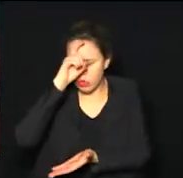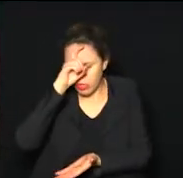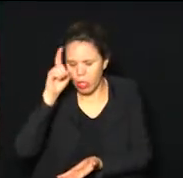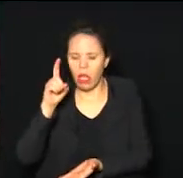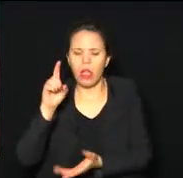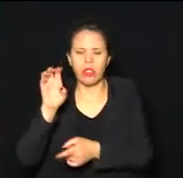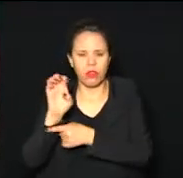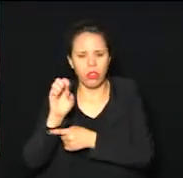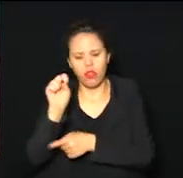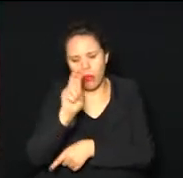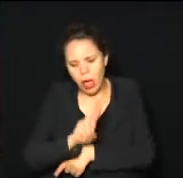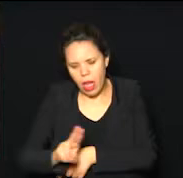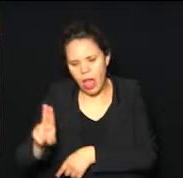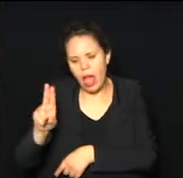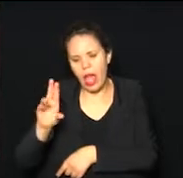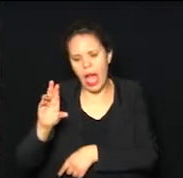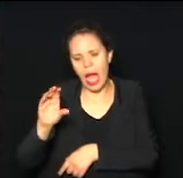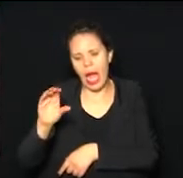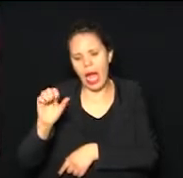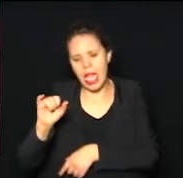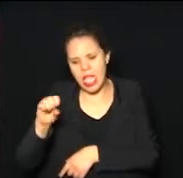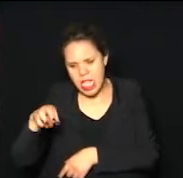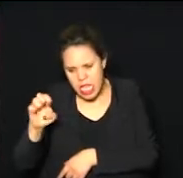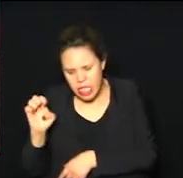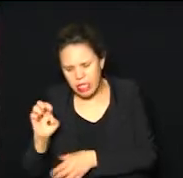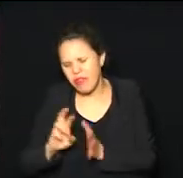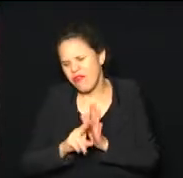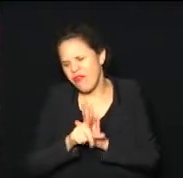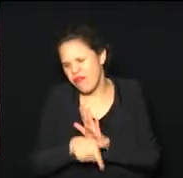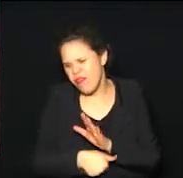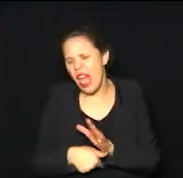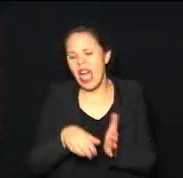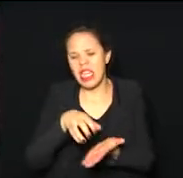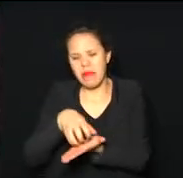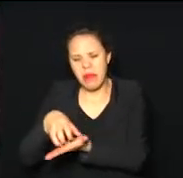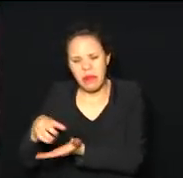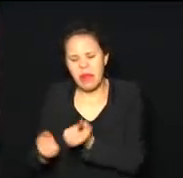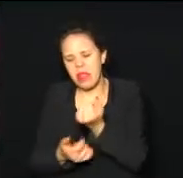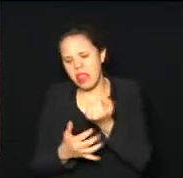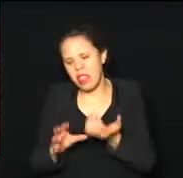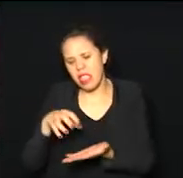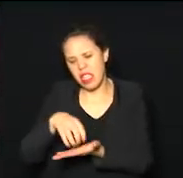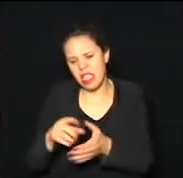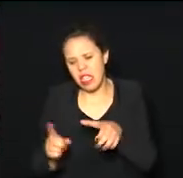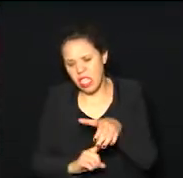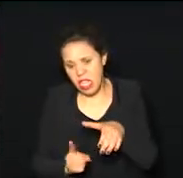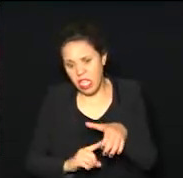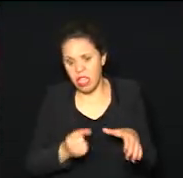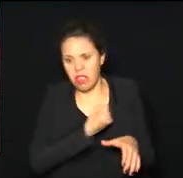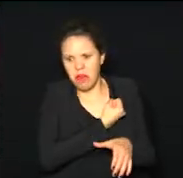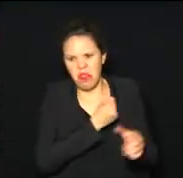o CIPOI, o CEPRE, o Gastrocentro e o Hemocentro, esses números eles se